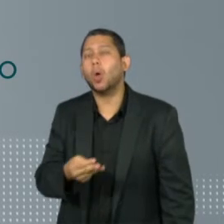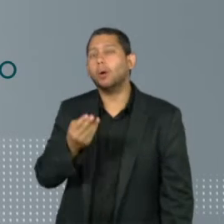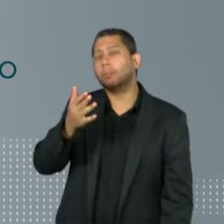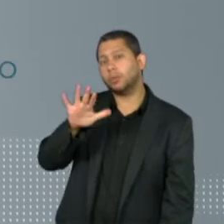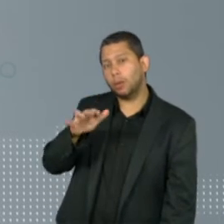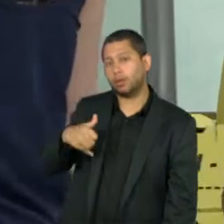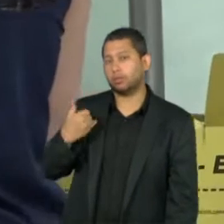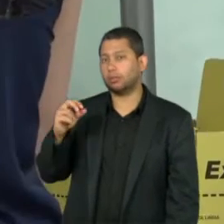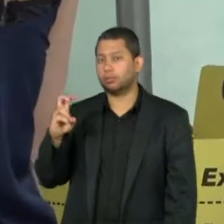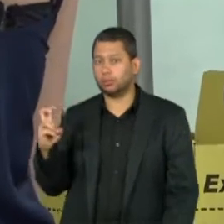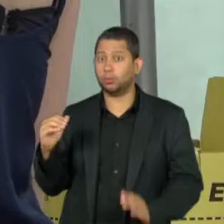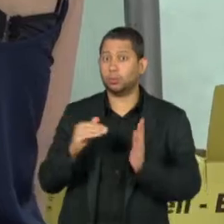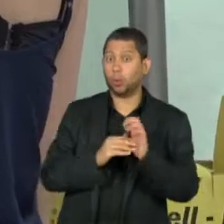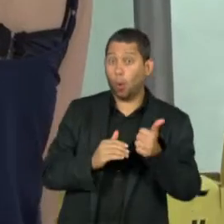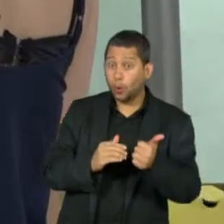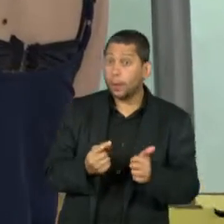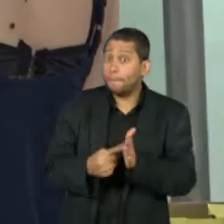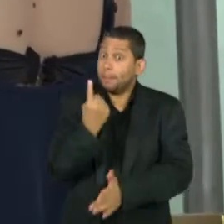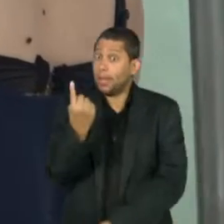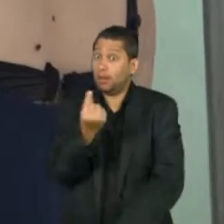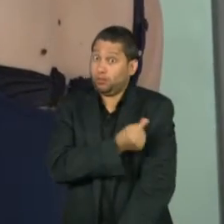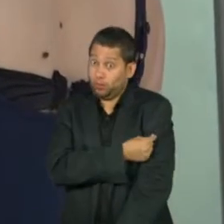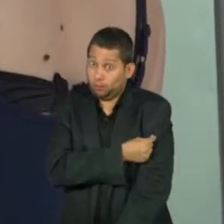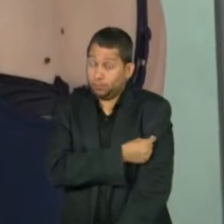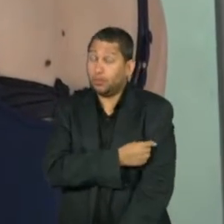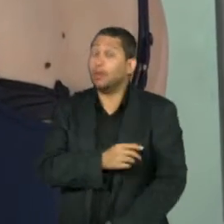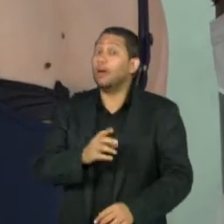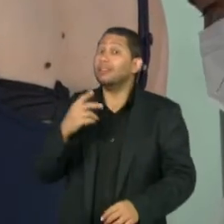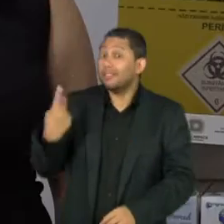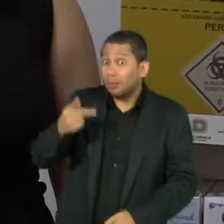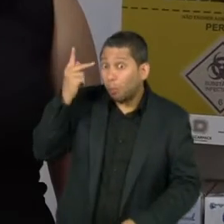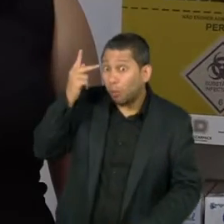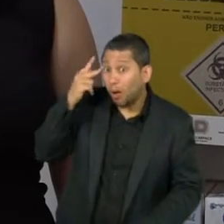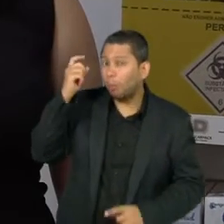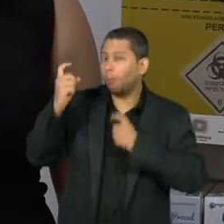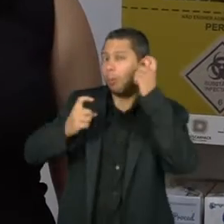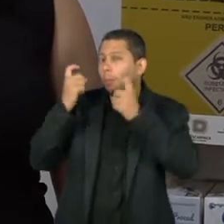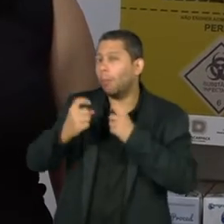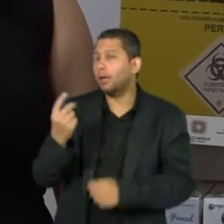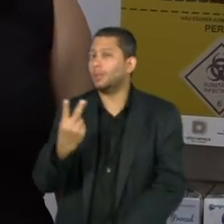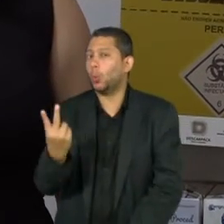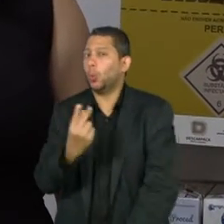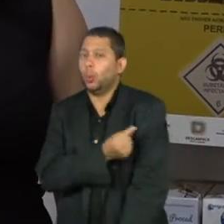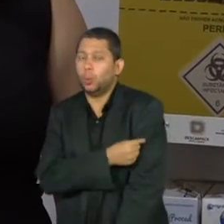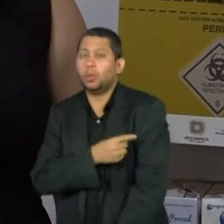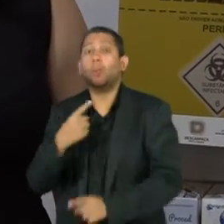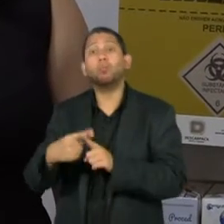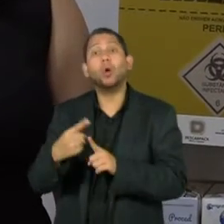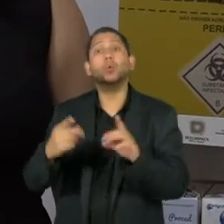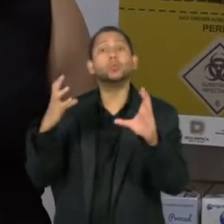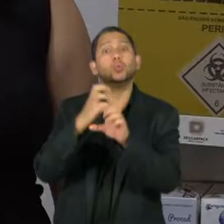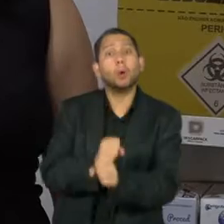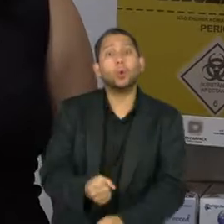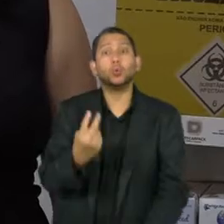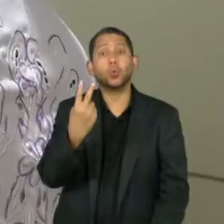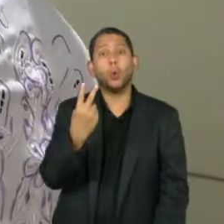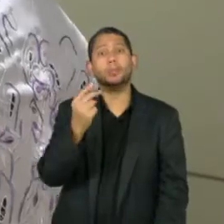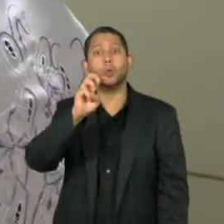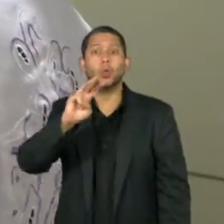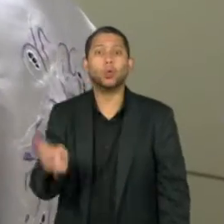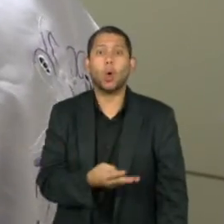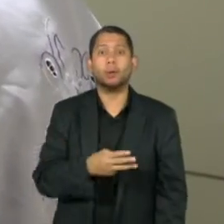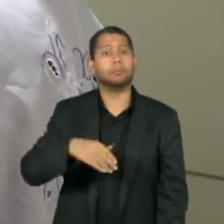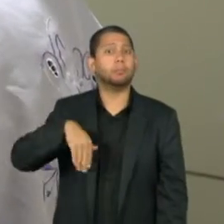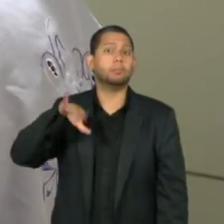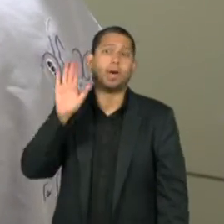primeira dose. A segunda dose é uma preocupação em São Paulo. São 2.200.000 atrasados, a